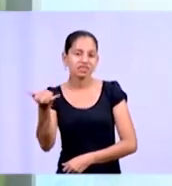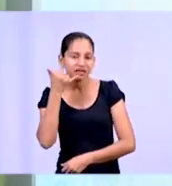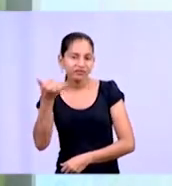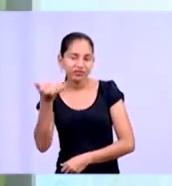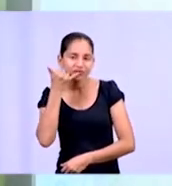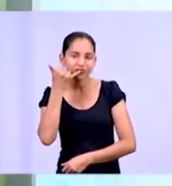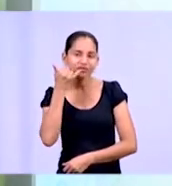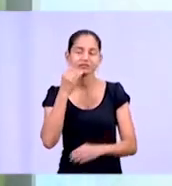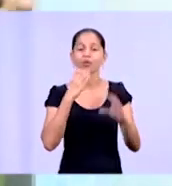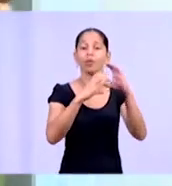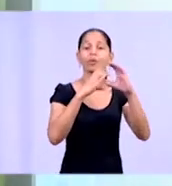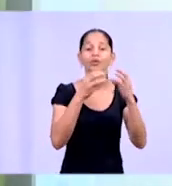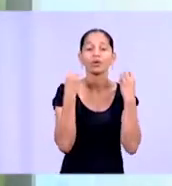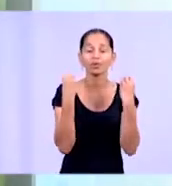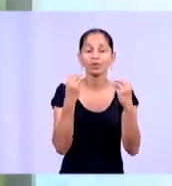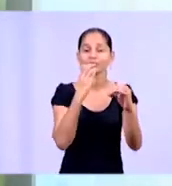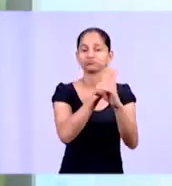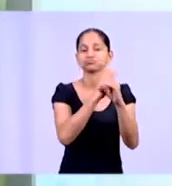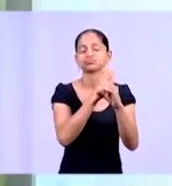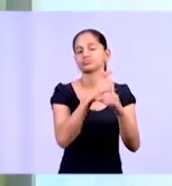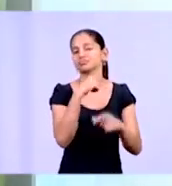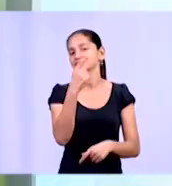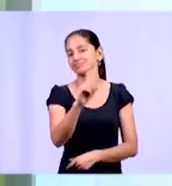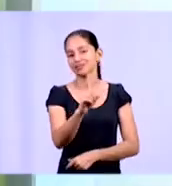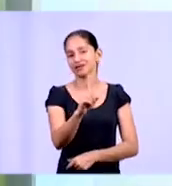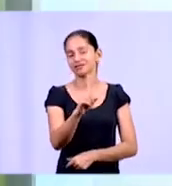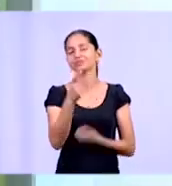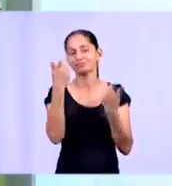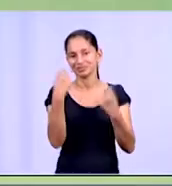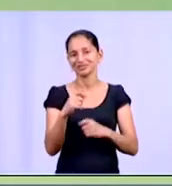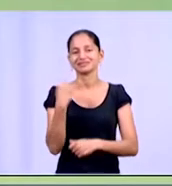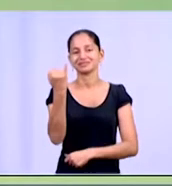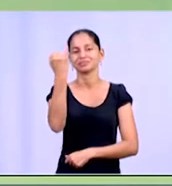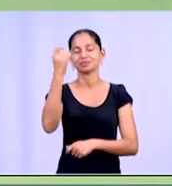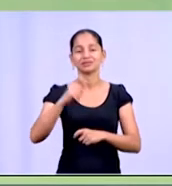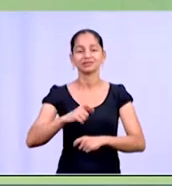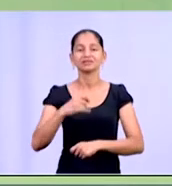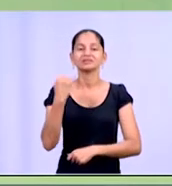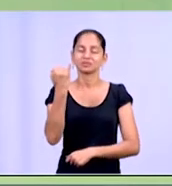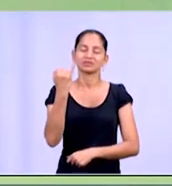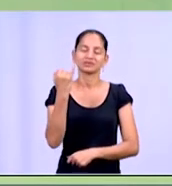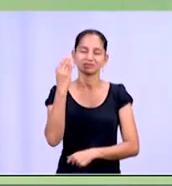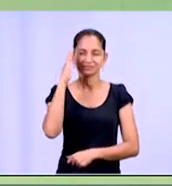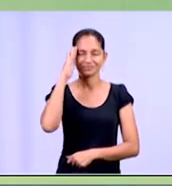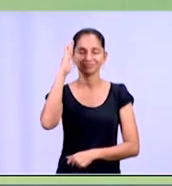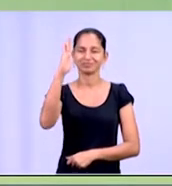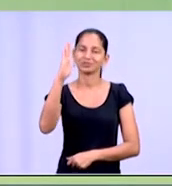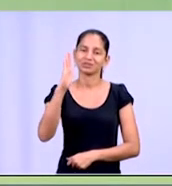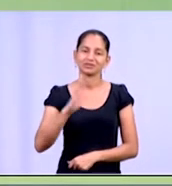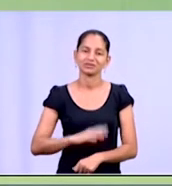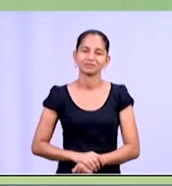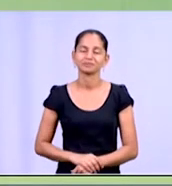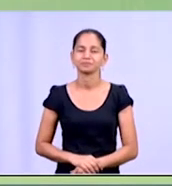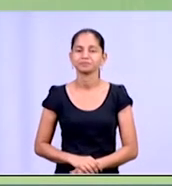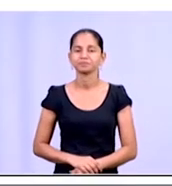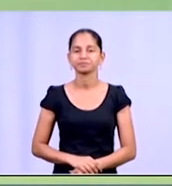se comunicar, vai precisar interagir. E isso é importante, né? A gente precisa saber disso.